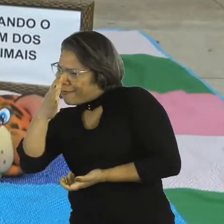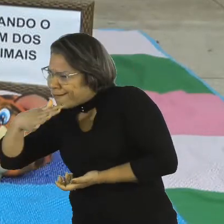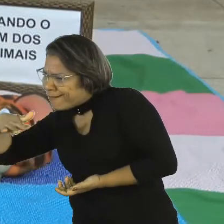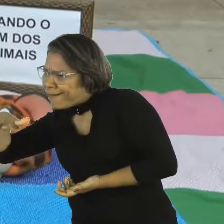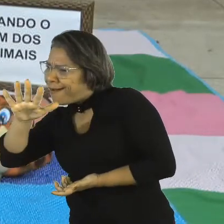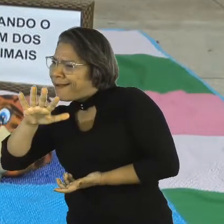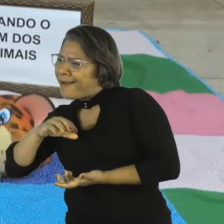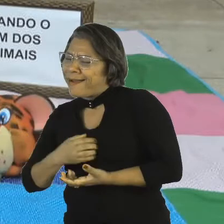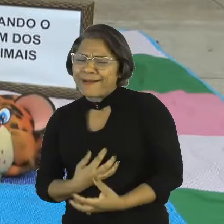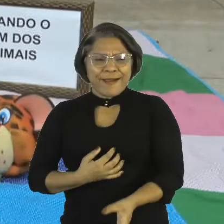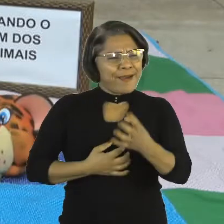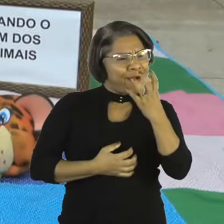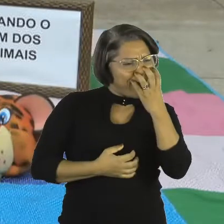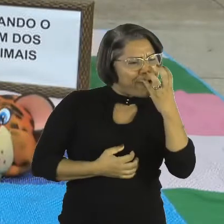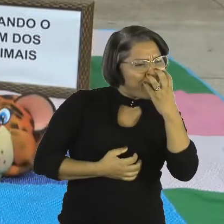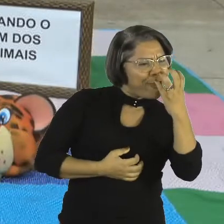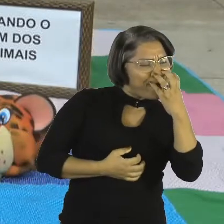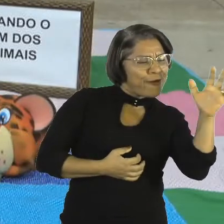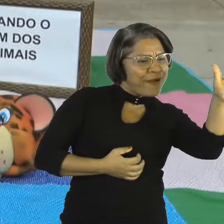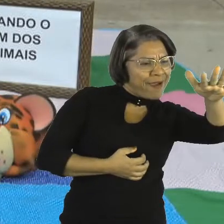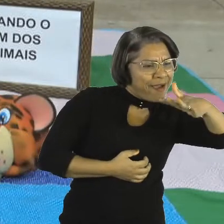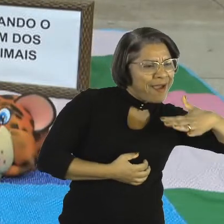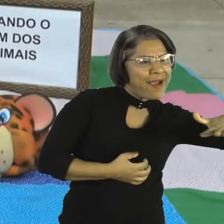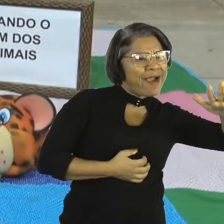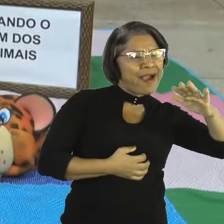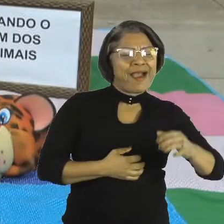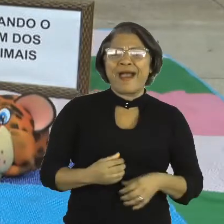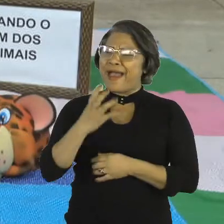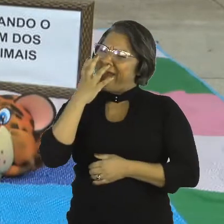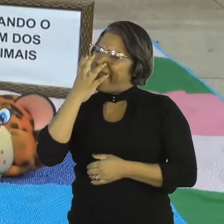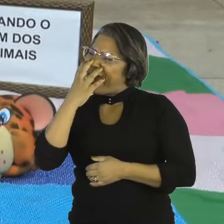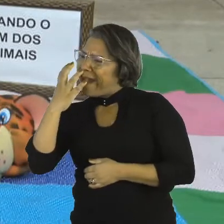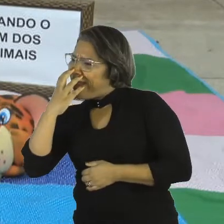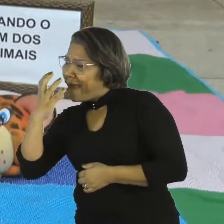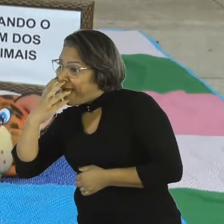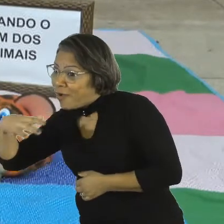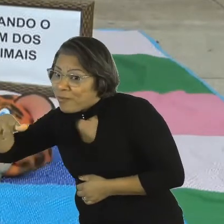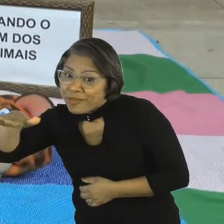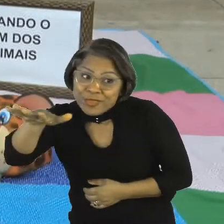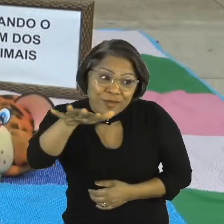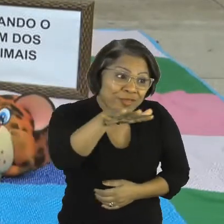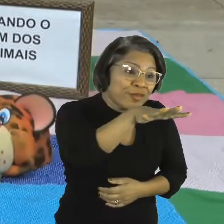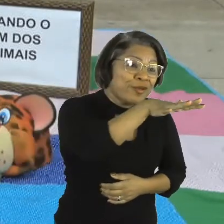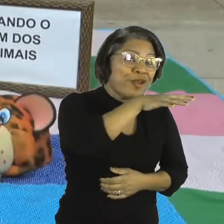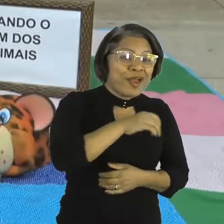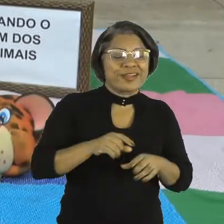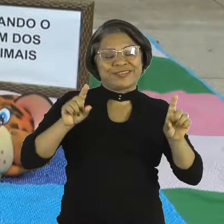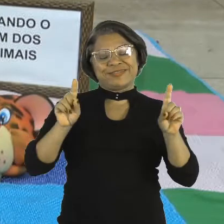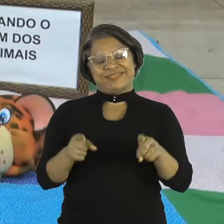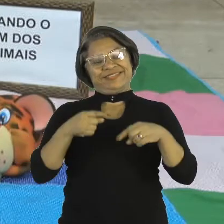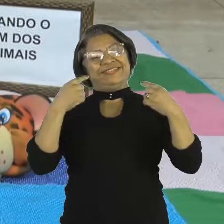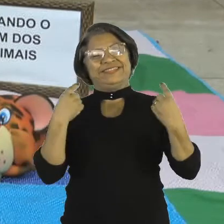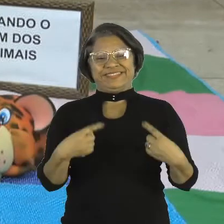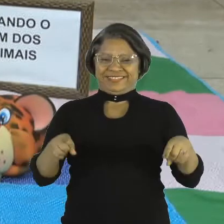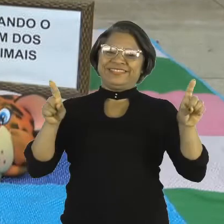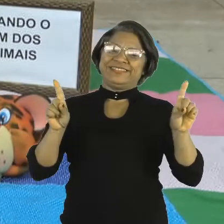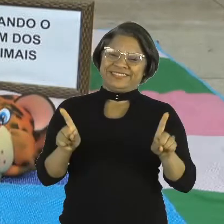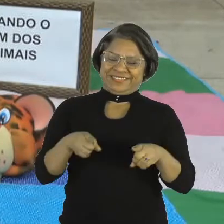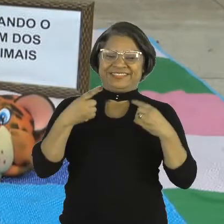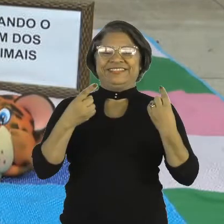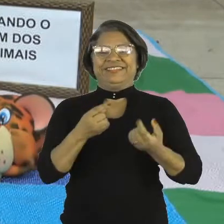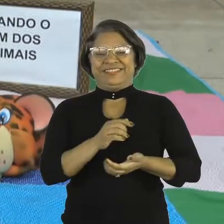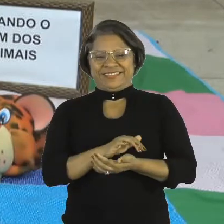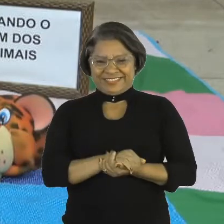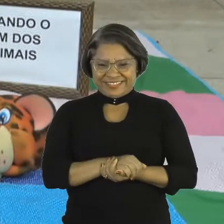rau pra cá, era rau, rau, rau pra lá, era rau, rau, rau pra todo lado, ia, ia,